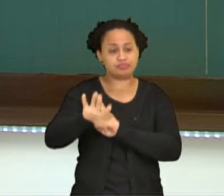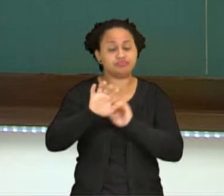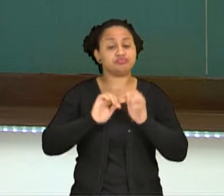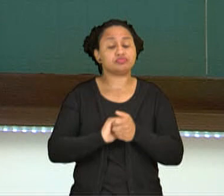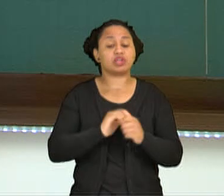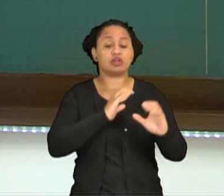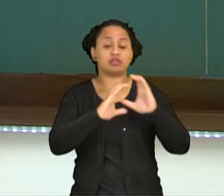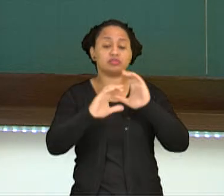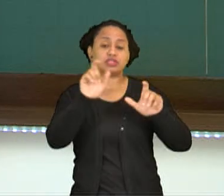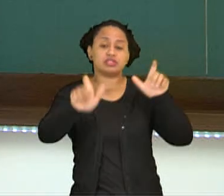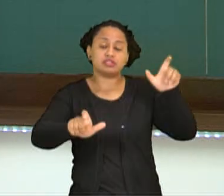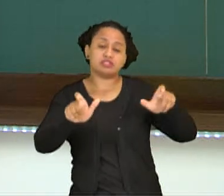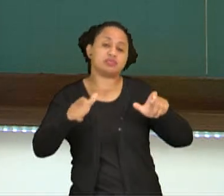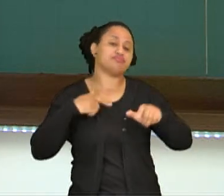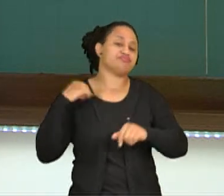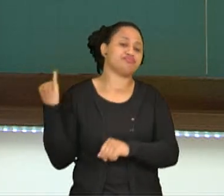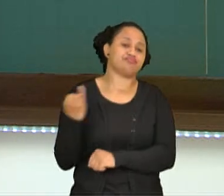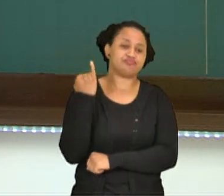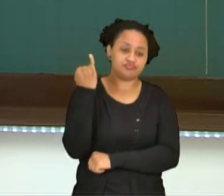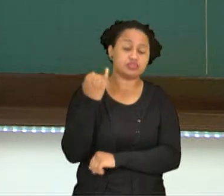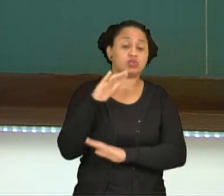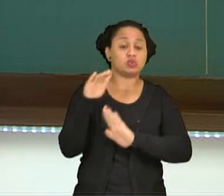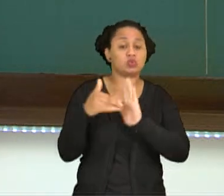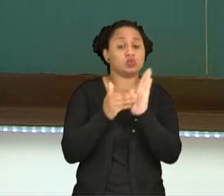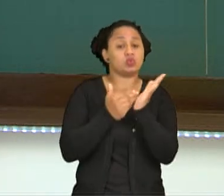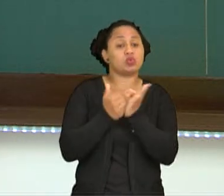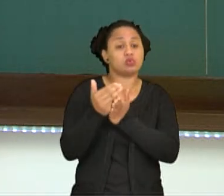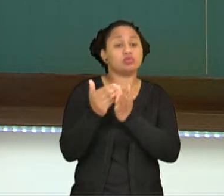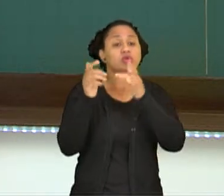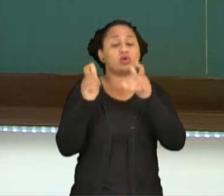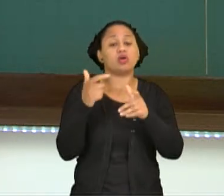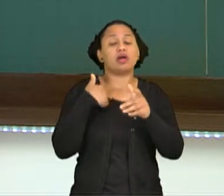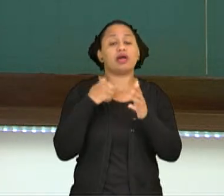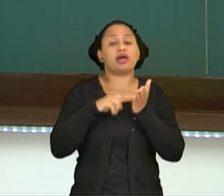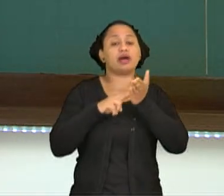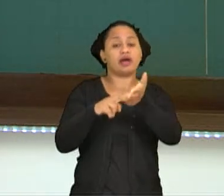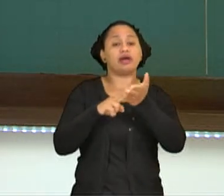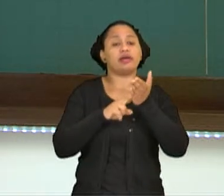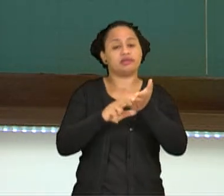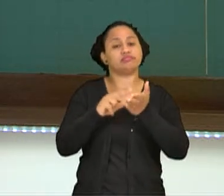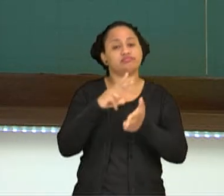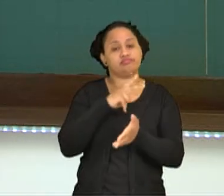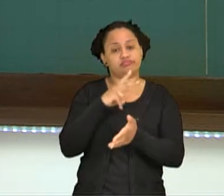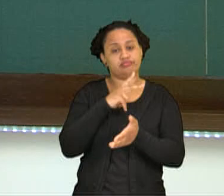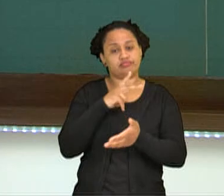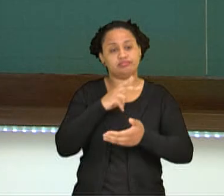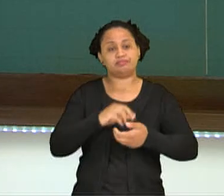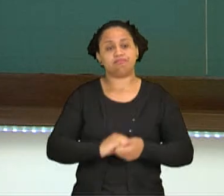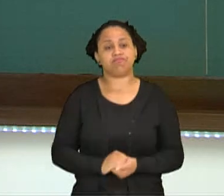pessoas é fundamental e tudo se iniciou através da carta pessoal.